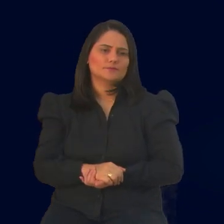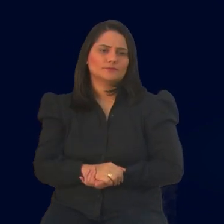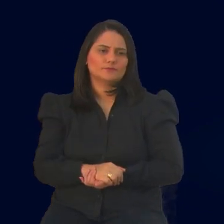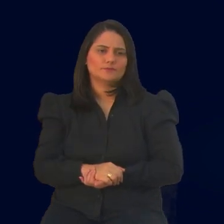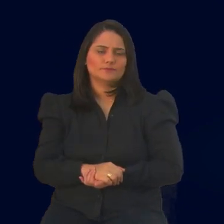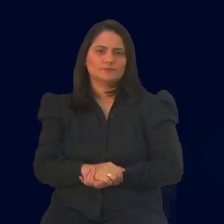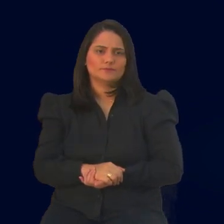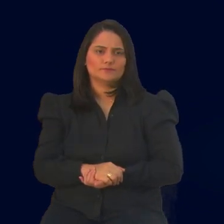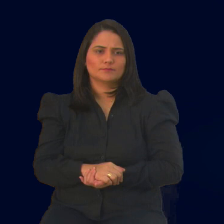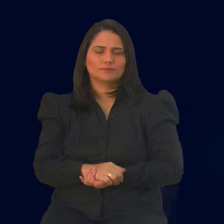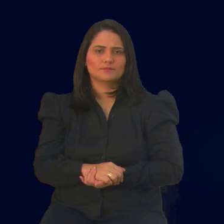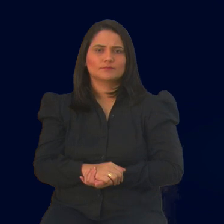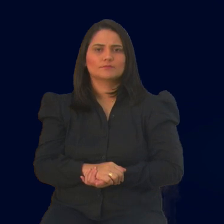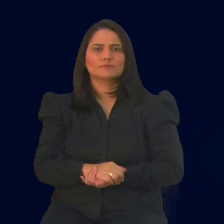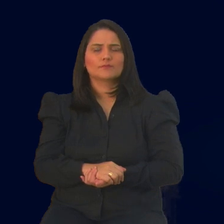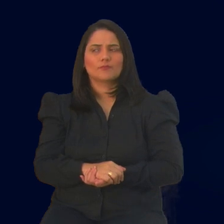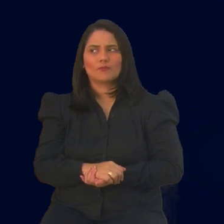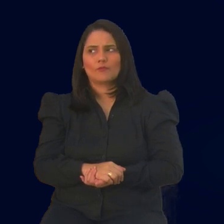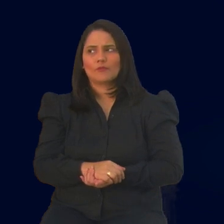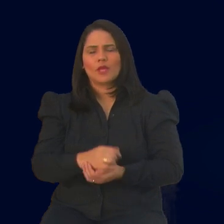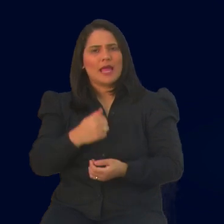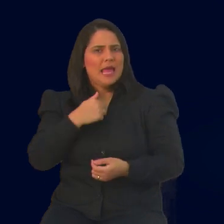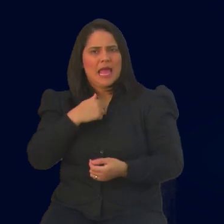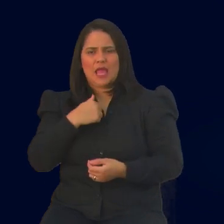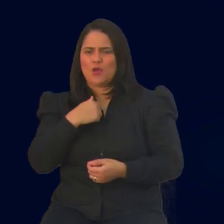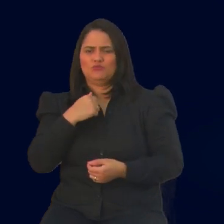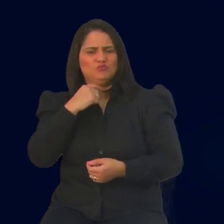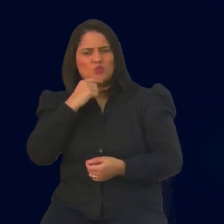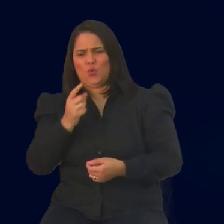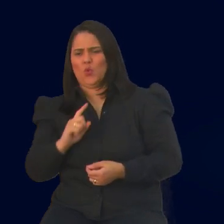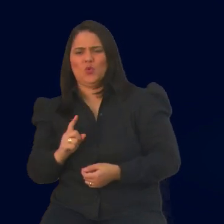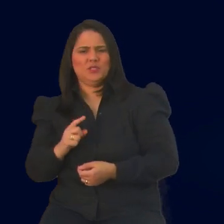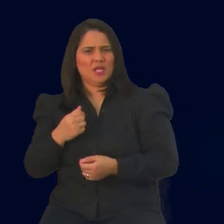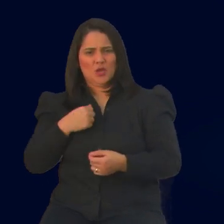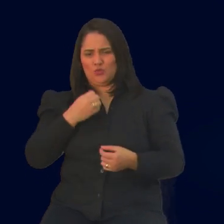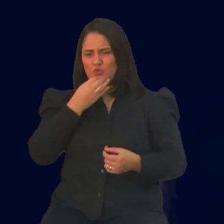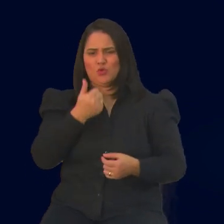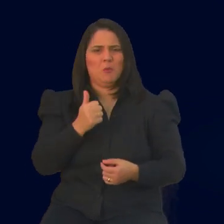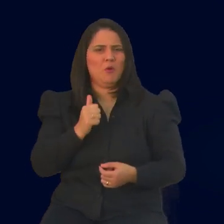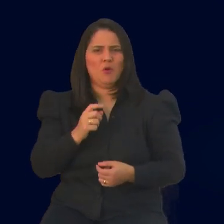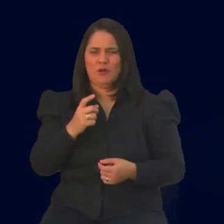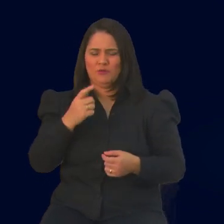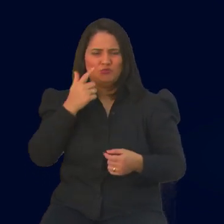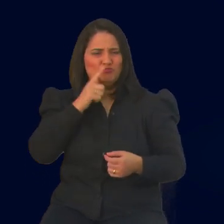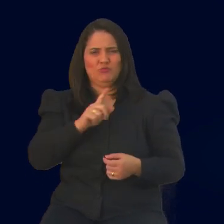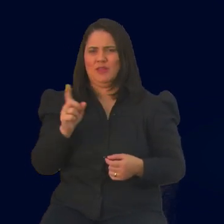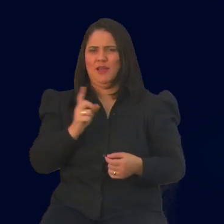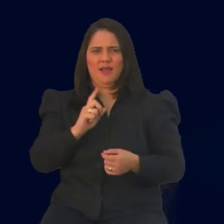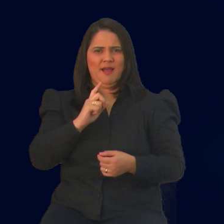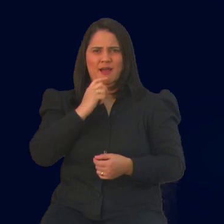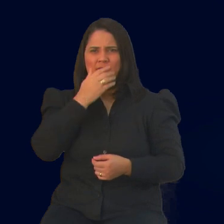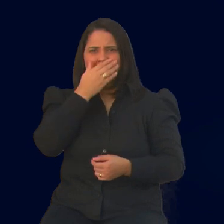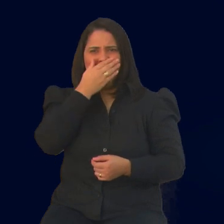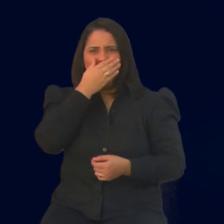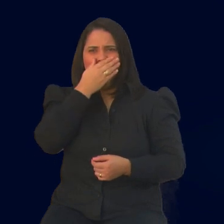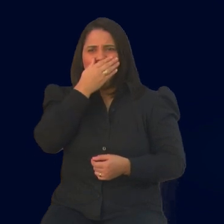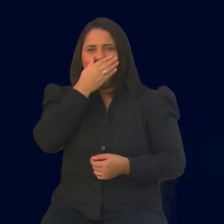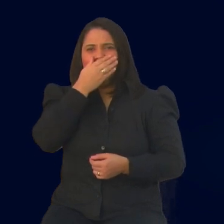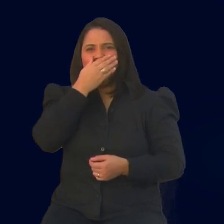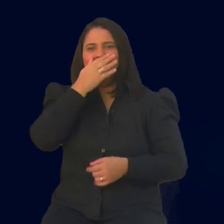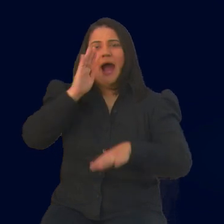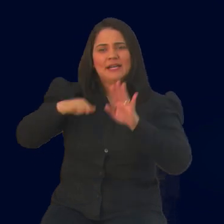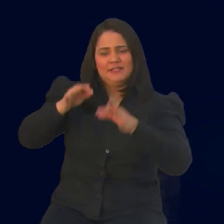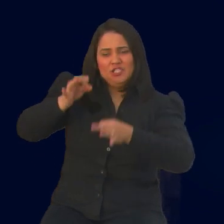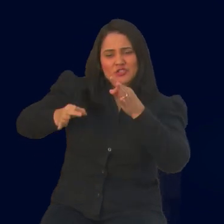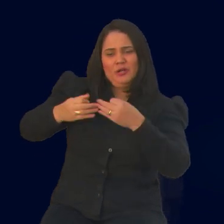Ai, não vai dar certo. Eu não sou boa o suficiente. Vão me julgar, vão me criticar. Então, o